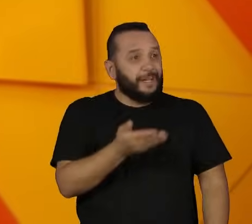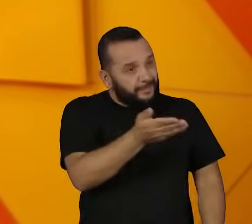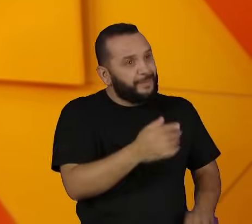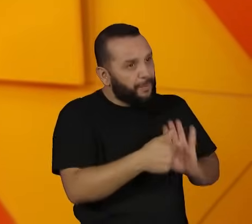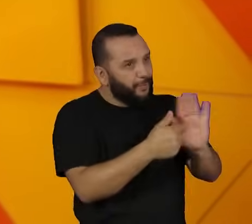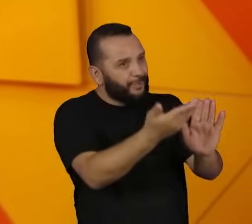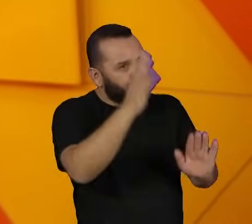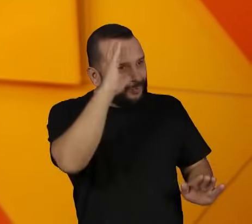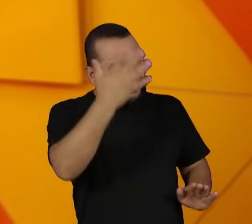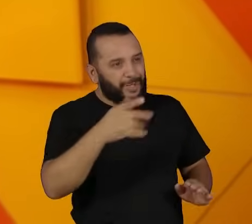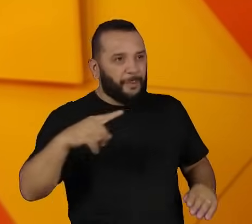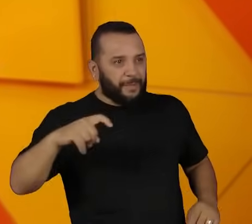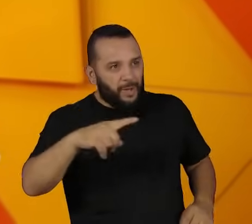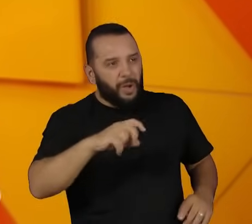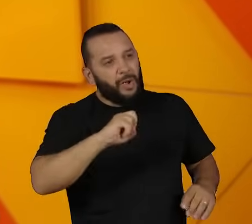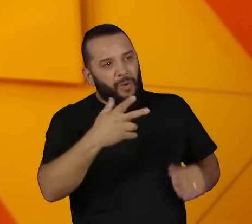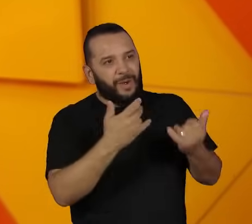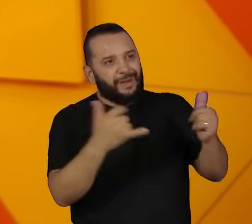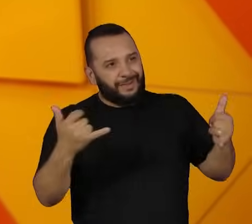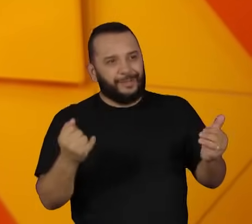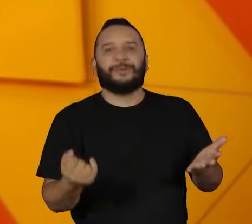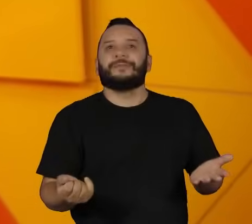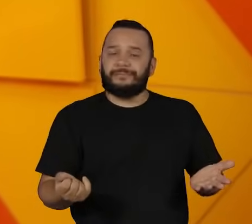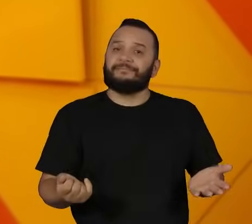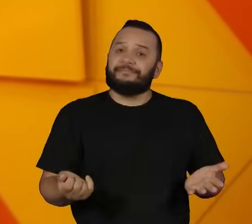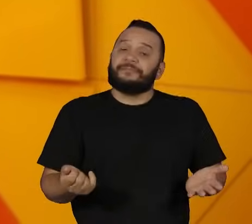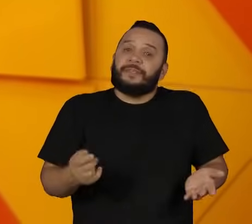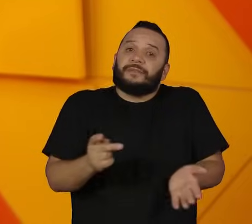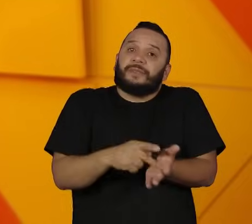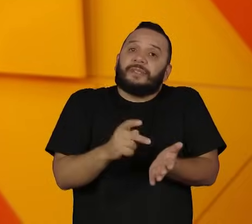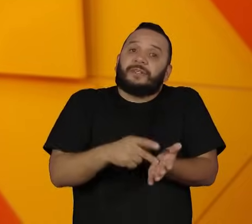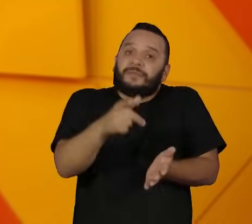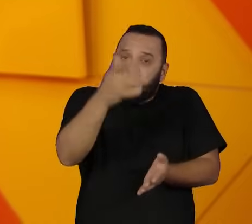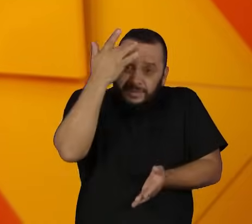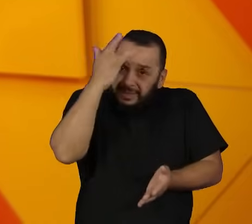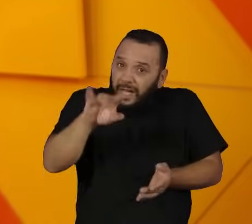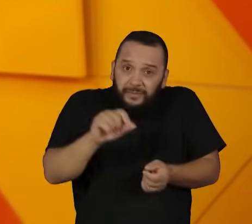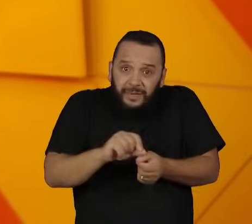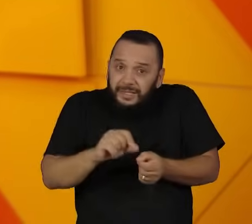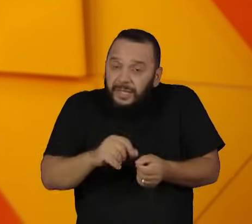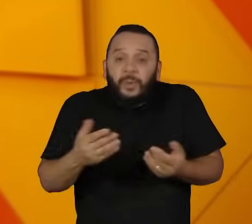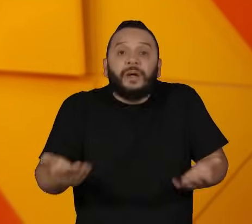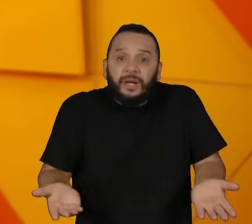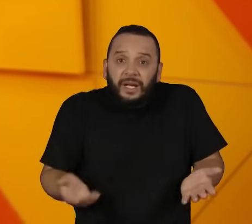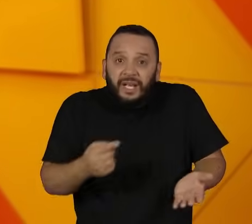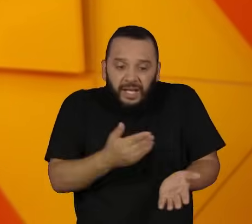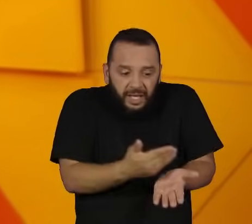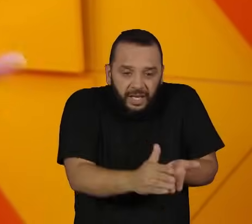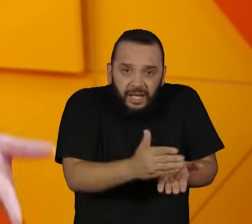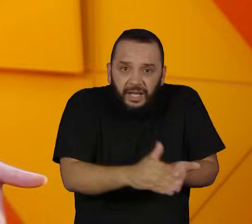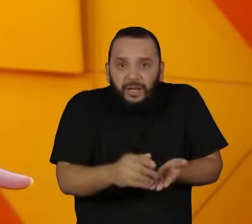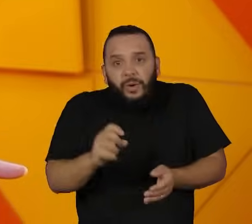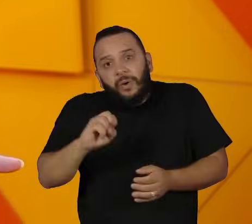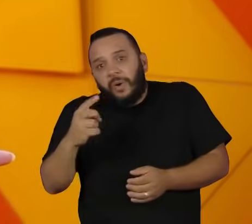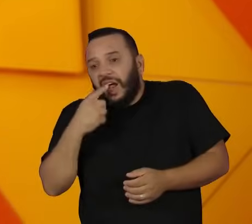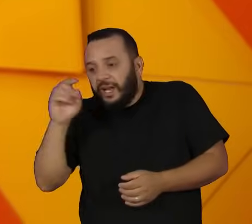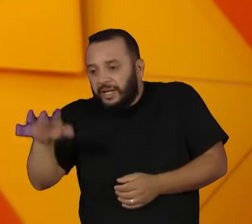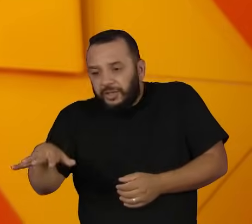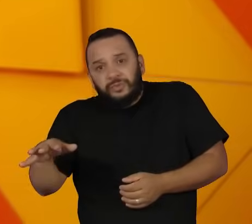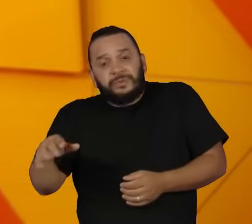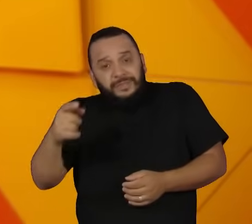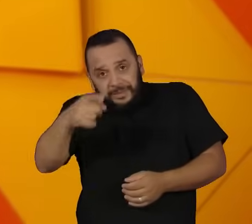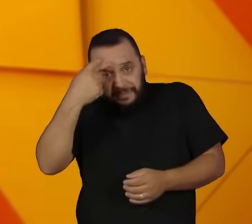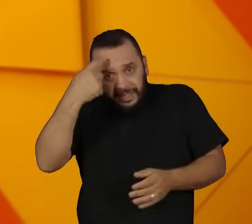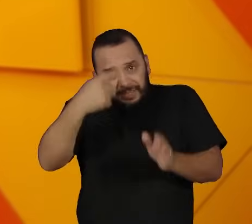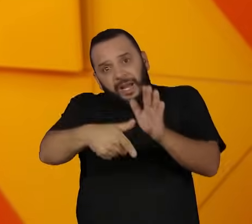soluções, né? Porque não basta saber o que fazer com seus resíduos. É preciso pensar antes de consumir. E é com